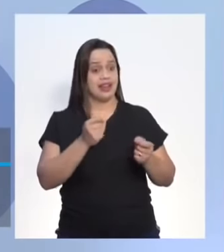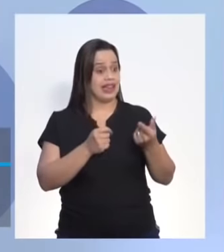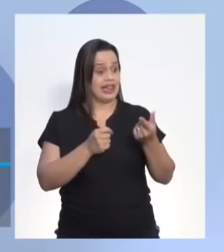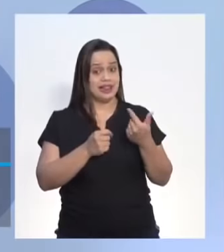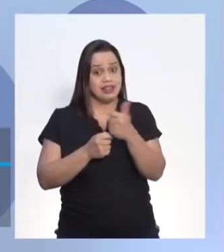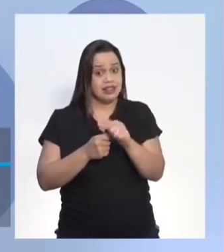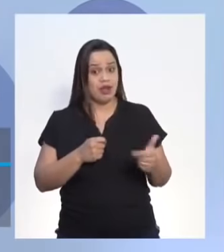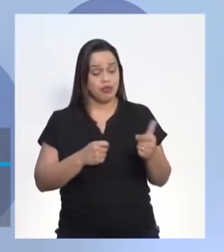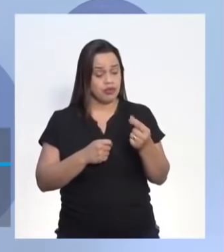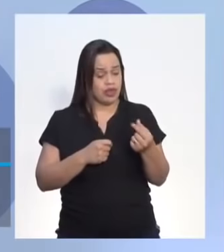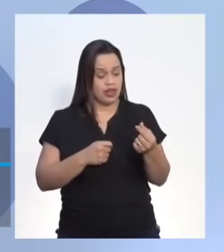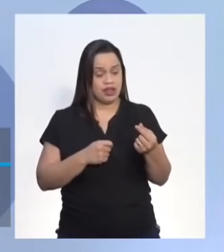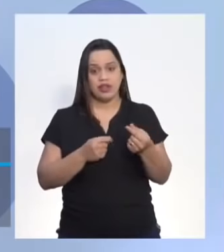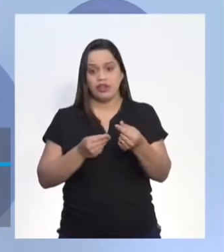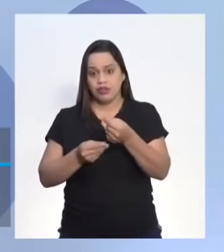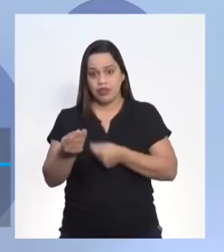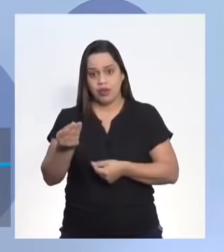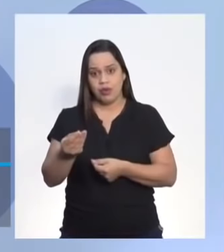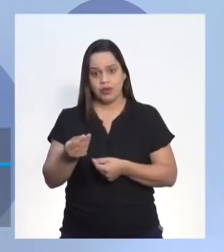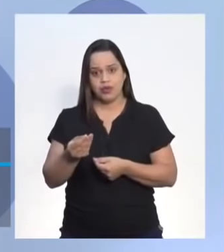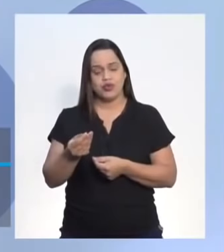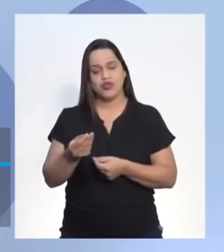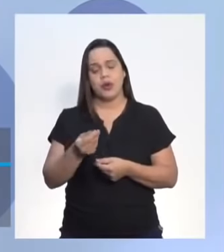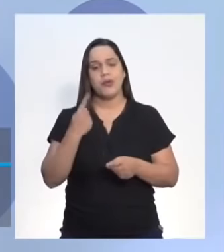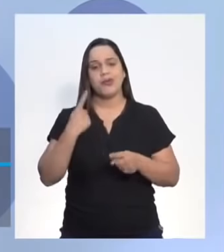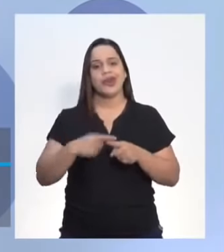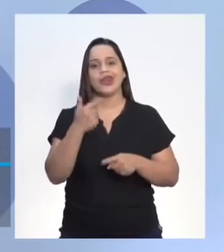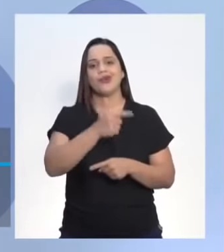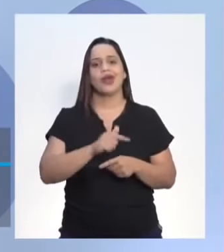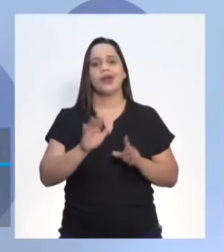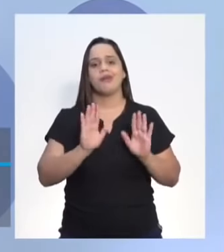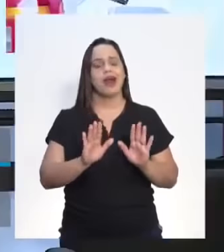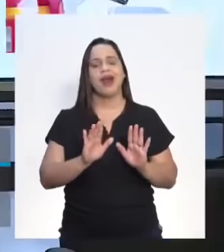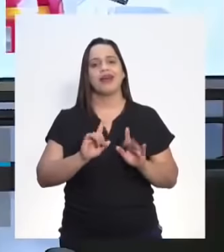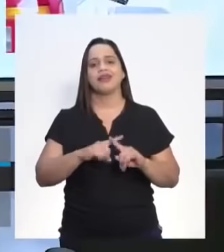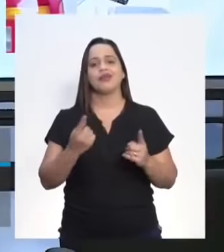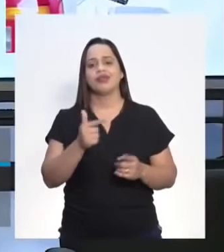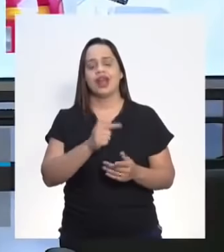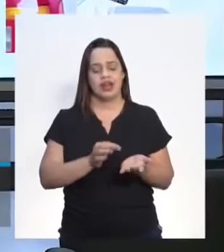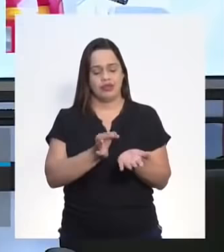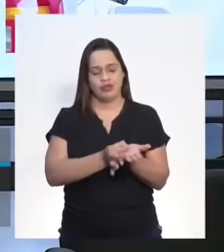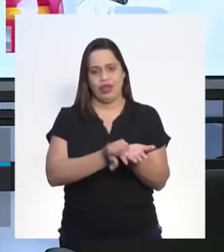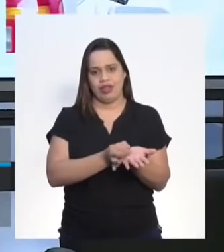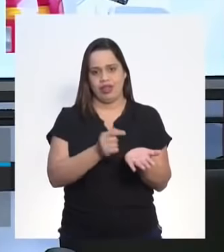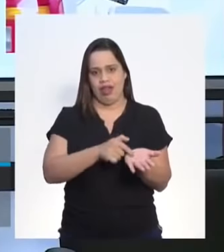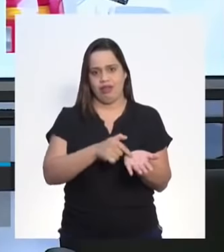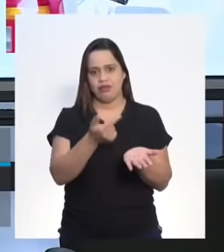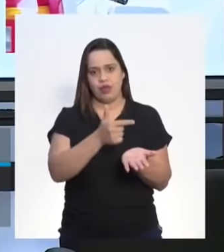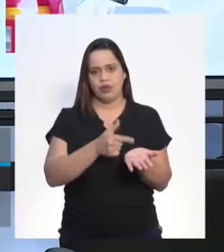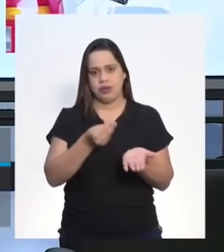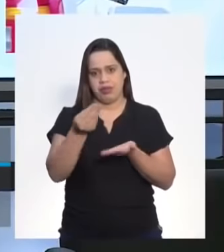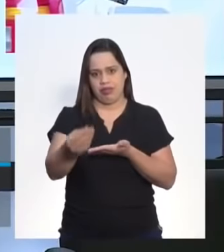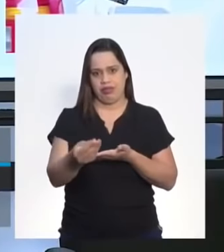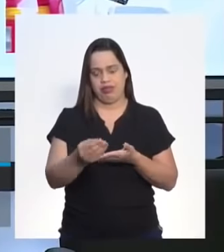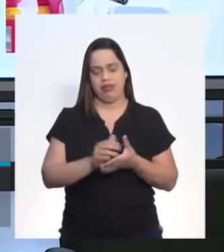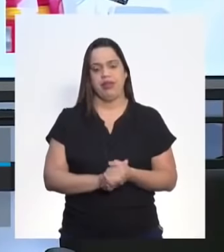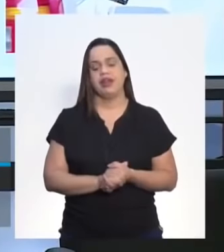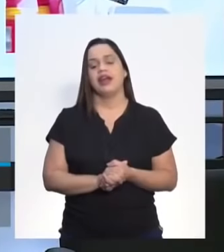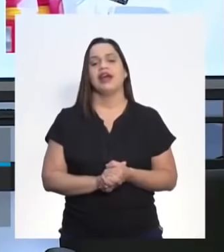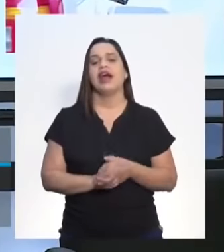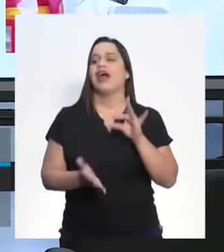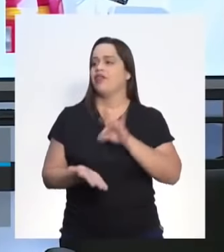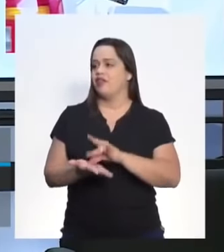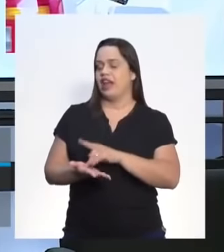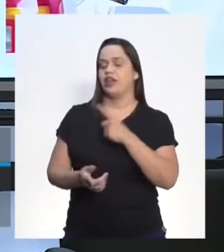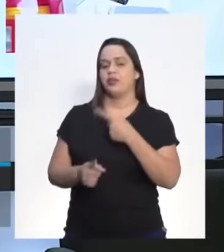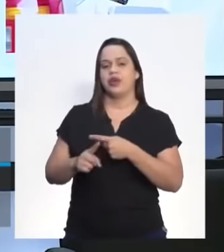existe. Nós não temos mais essa, por exemplo, dos centavos, né? É verdade. Teve uma aula anterior, a gente está falando questão de dinheiro também, e a gente